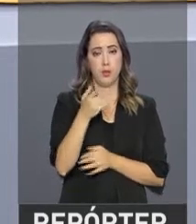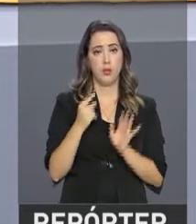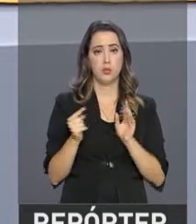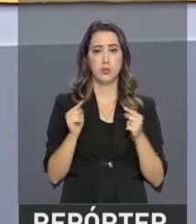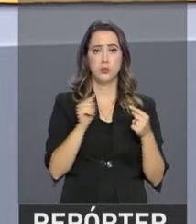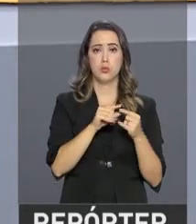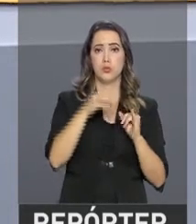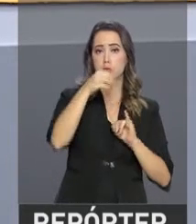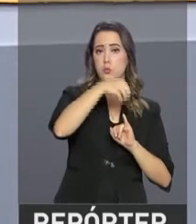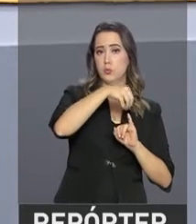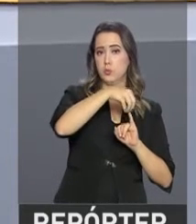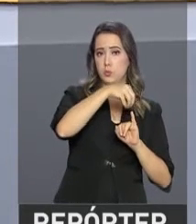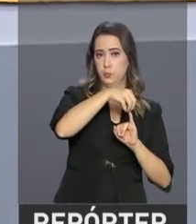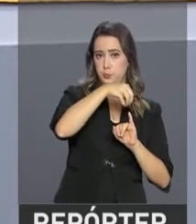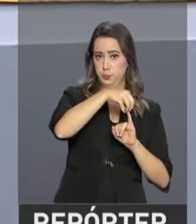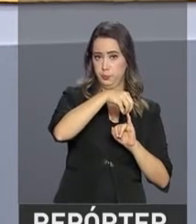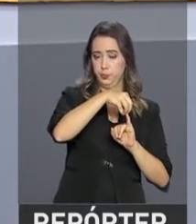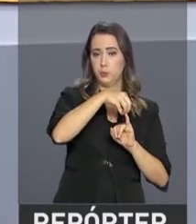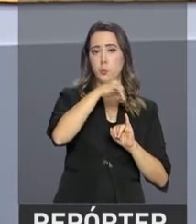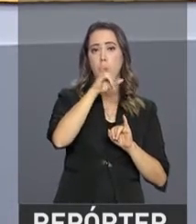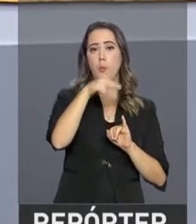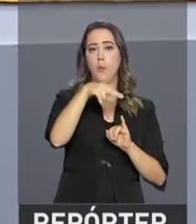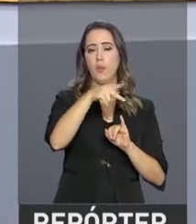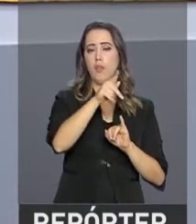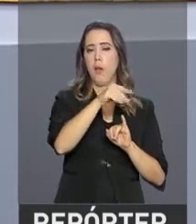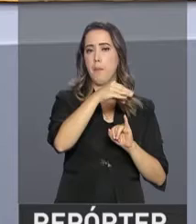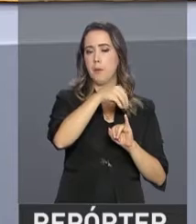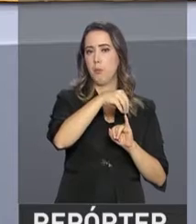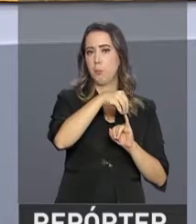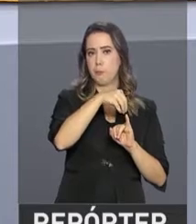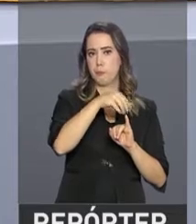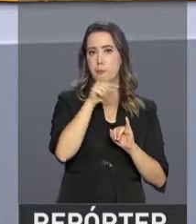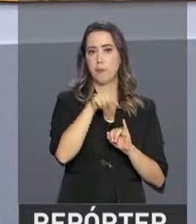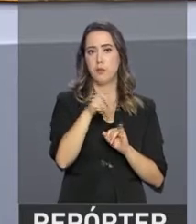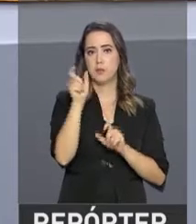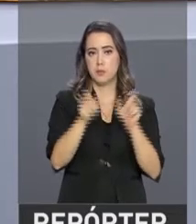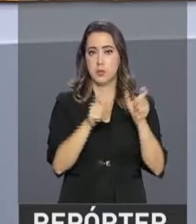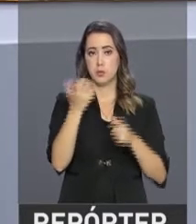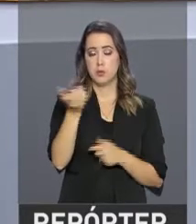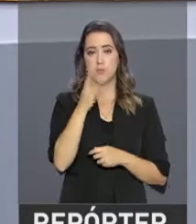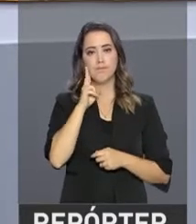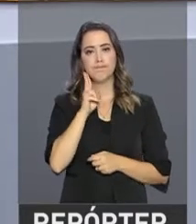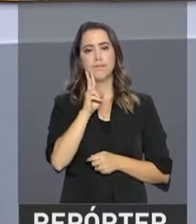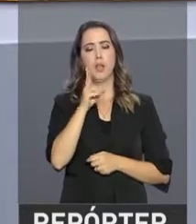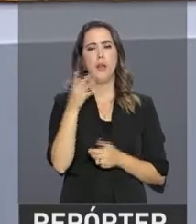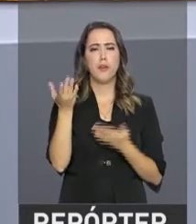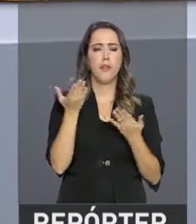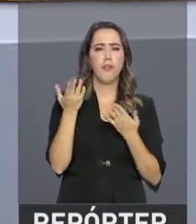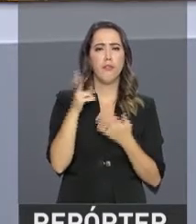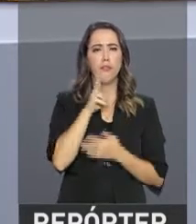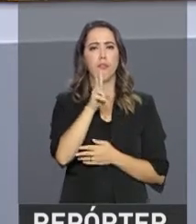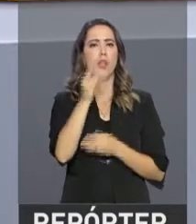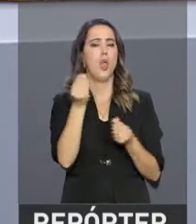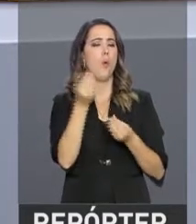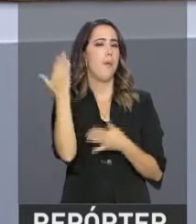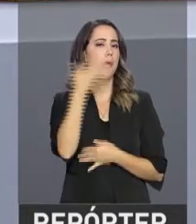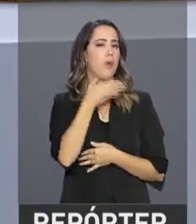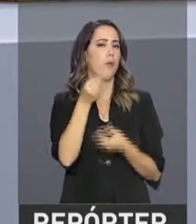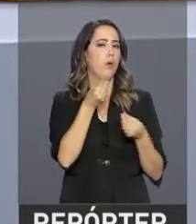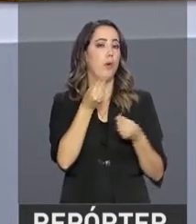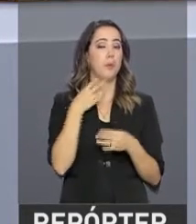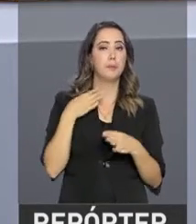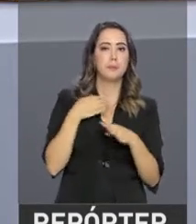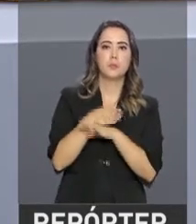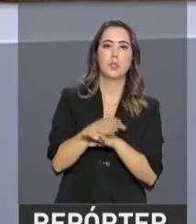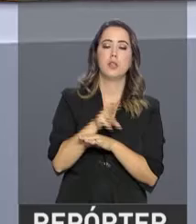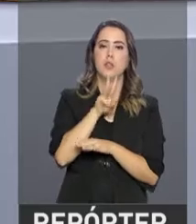nacional de estudos e pesquisas educacionais anísio teixeira inep os interessados devem entrar no portal do exame e fazer o login